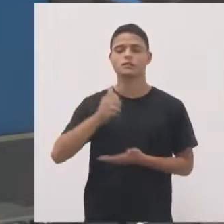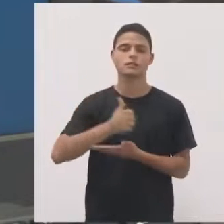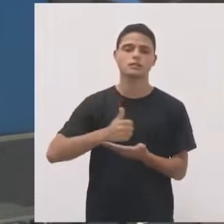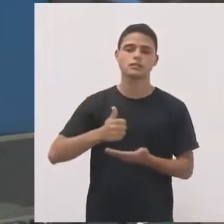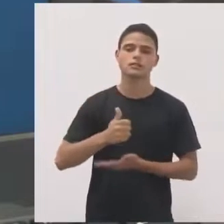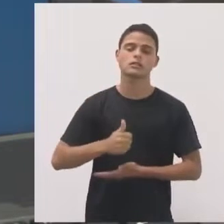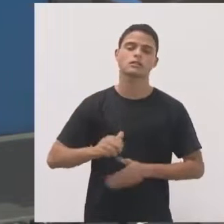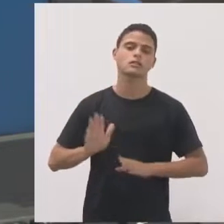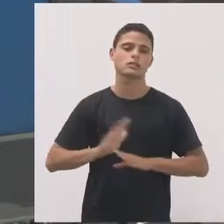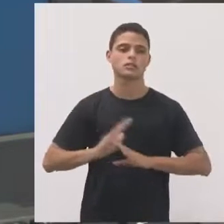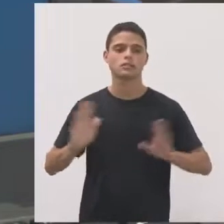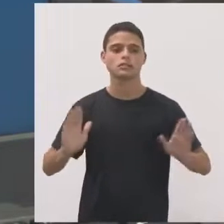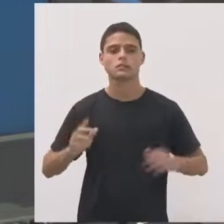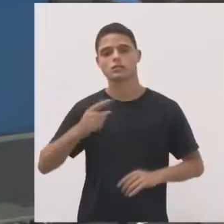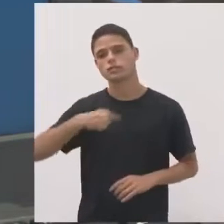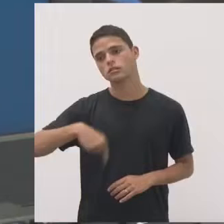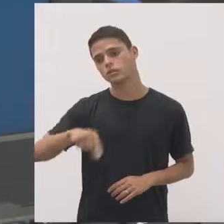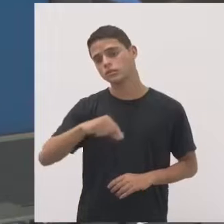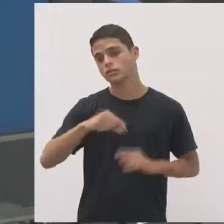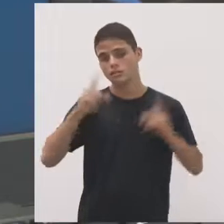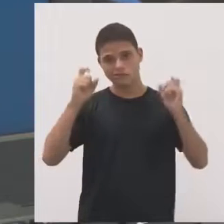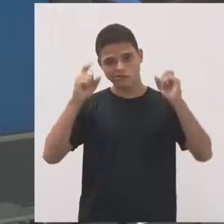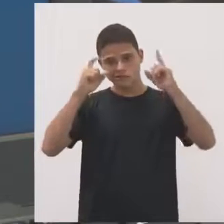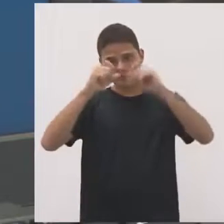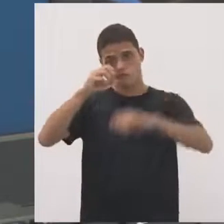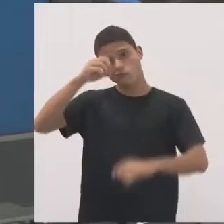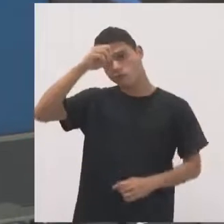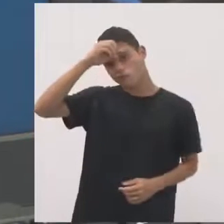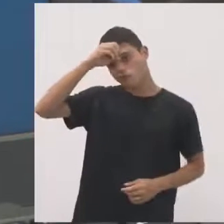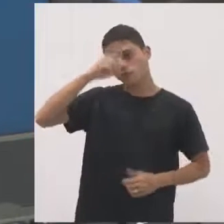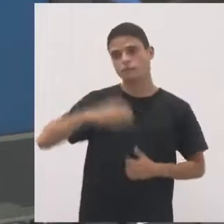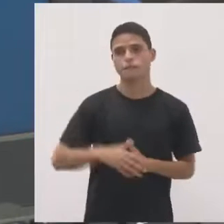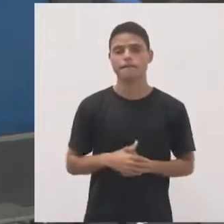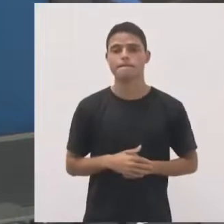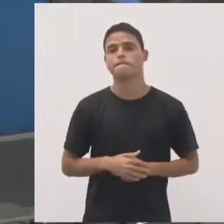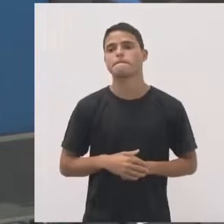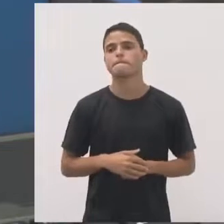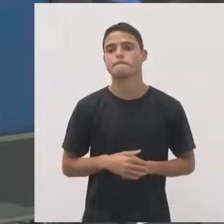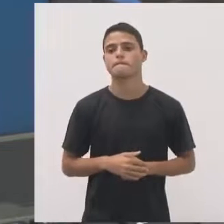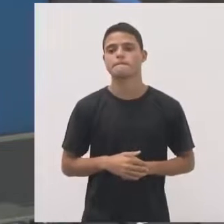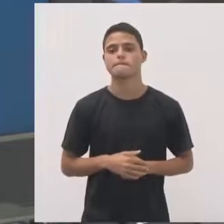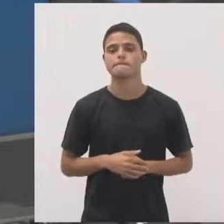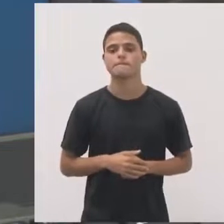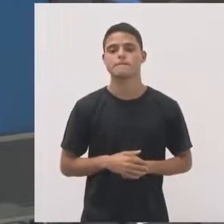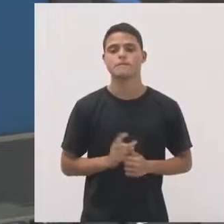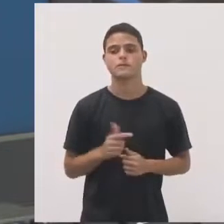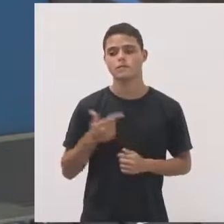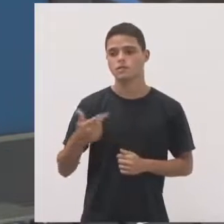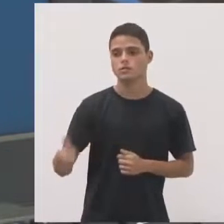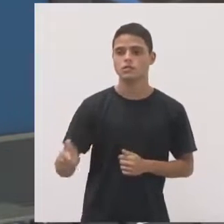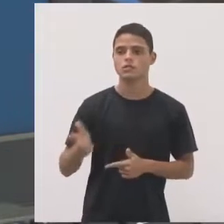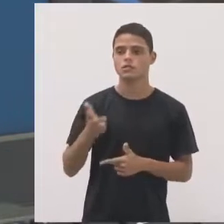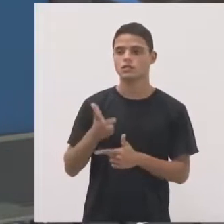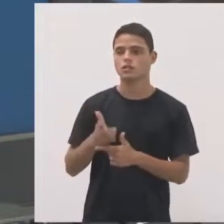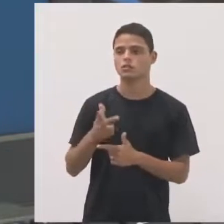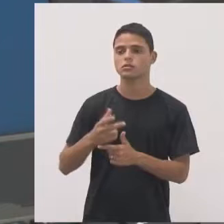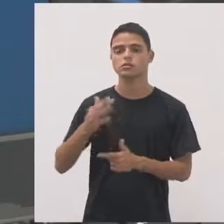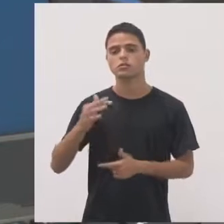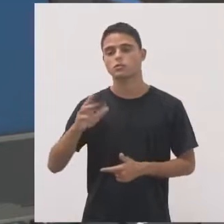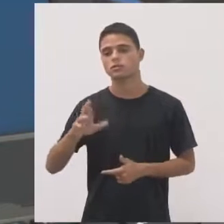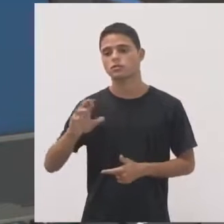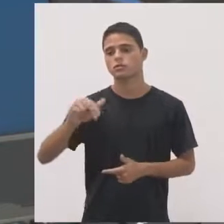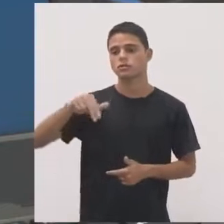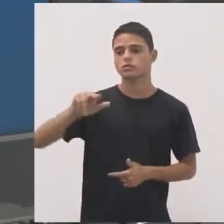sim, para nós que somos leigos, né? É isso mesmo, tá? Fica então, aí para uma próxima sua, ou do Fernando, ou